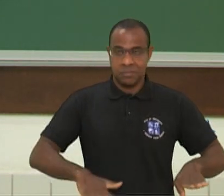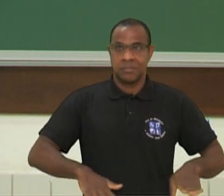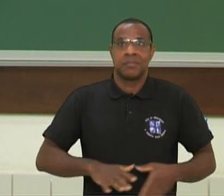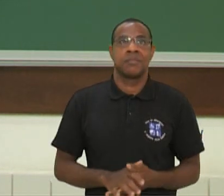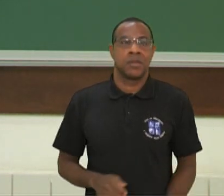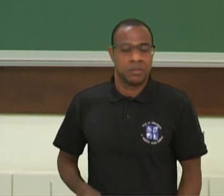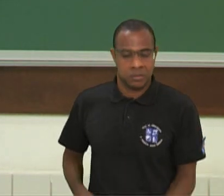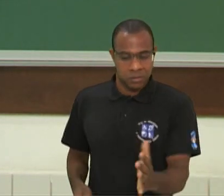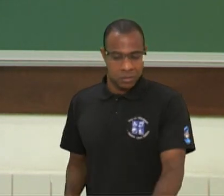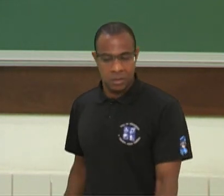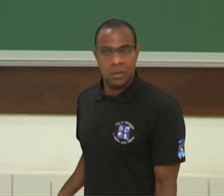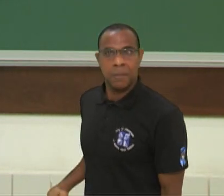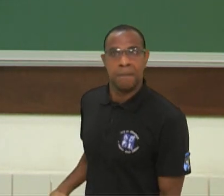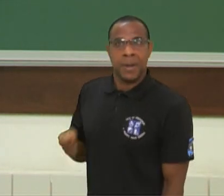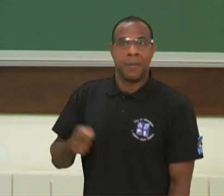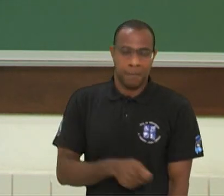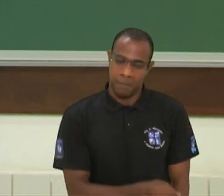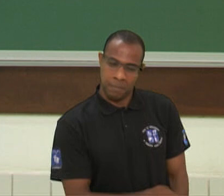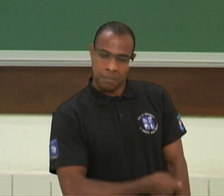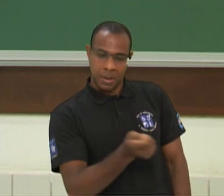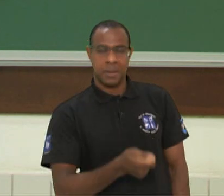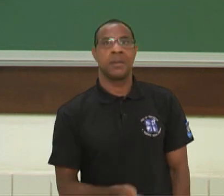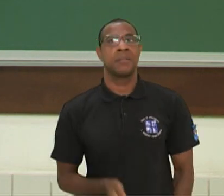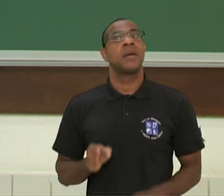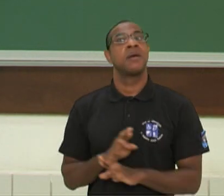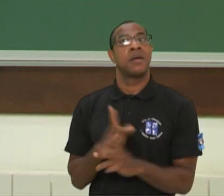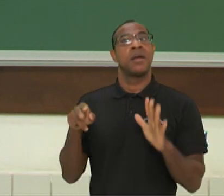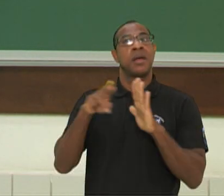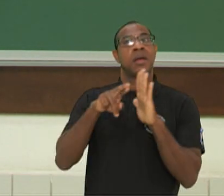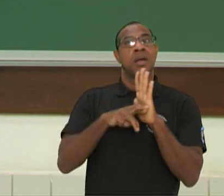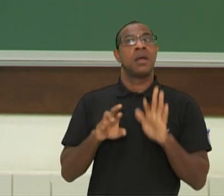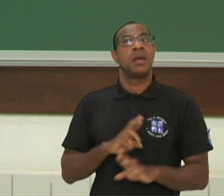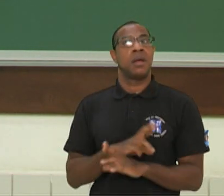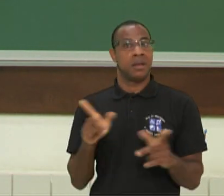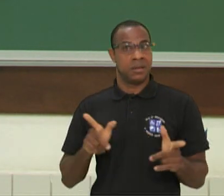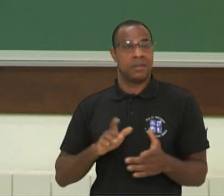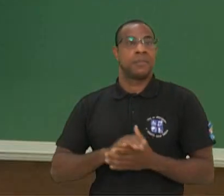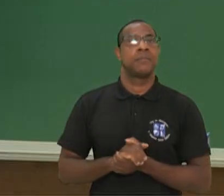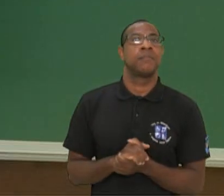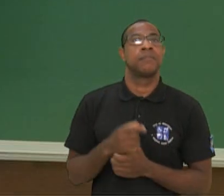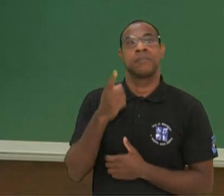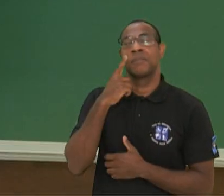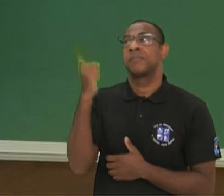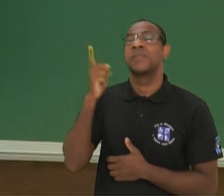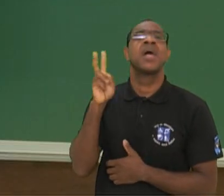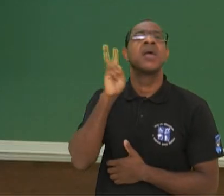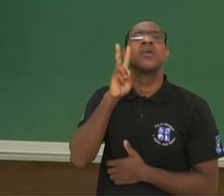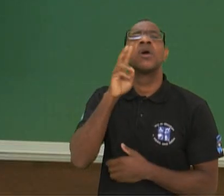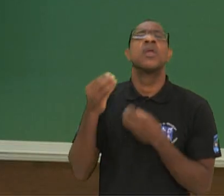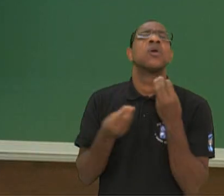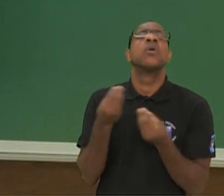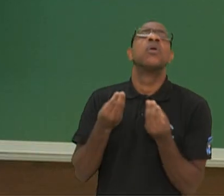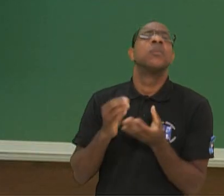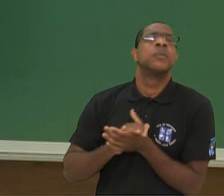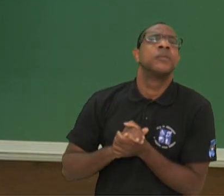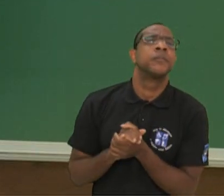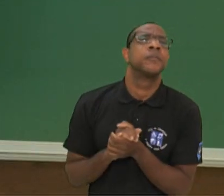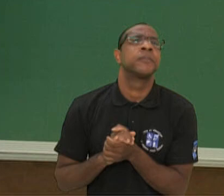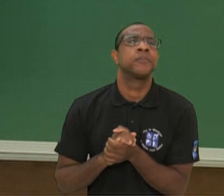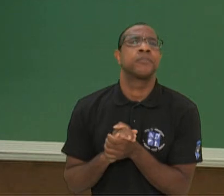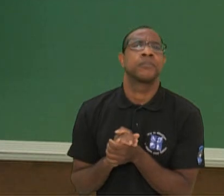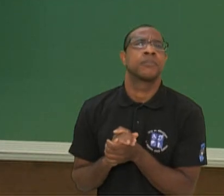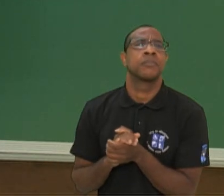tênis de mesa, mas algumas regras que são bem diferentes. Então vamos lá. Começando primeiro pela história. Assim como o tênis de